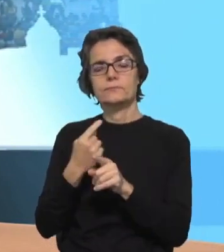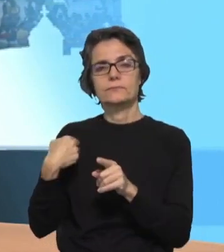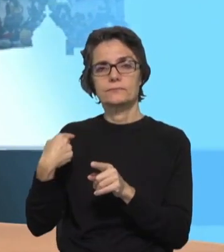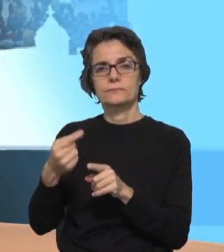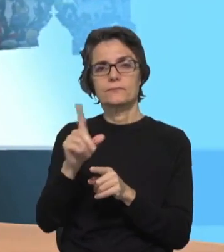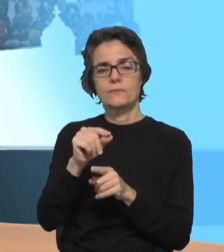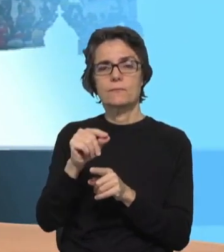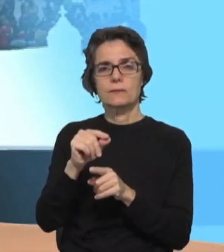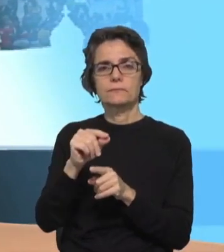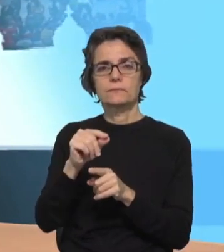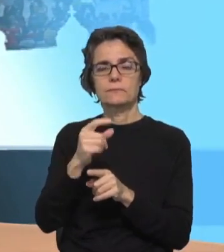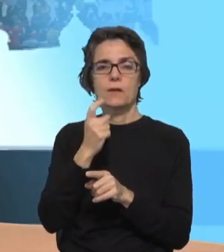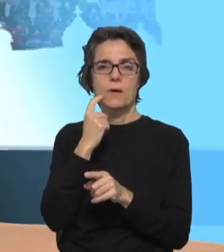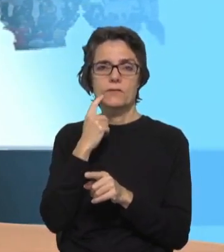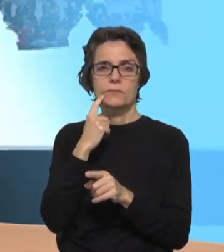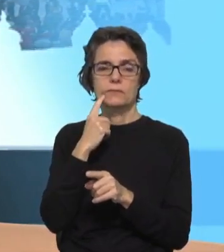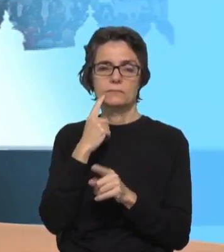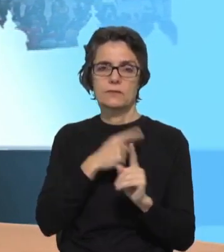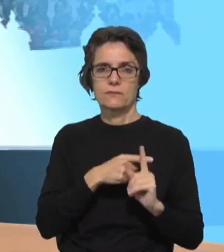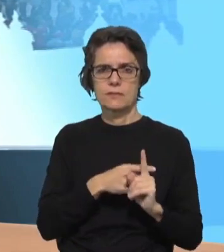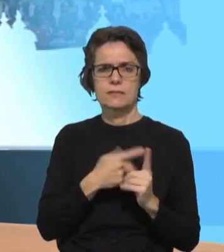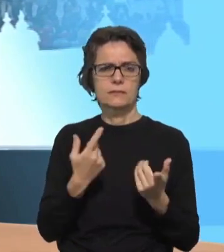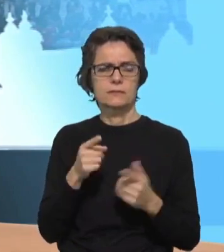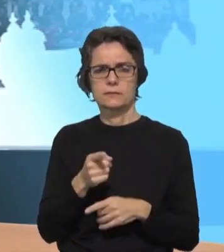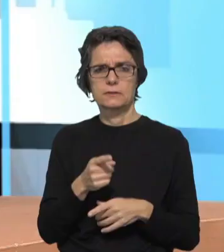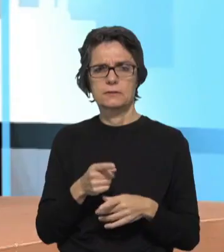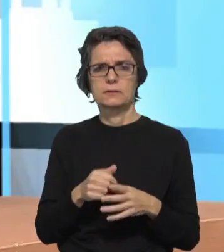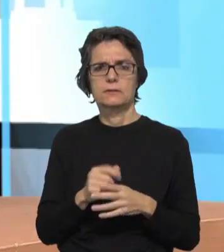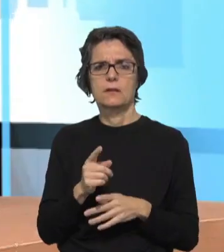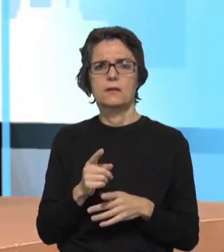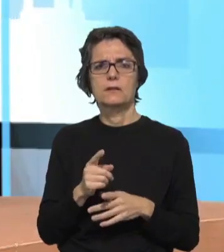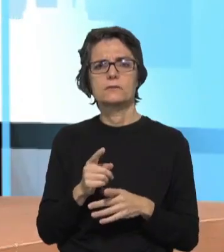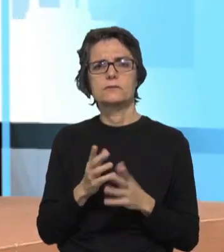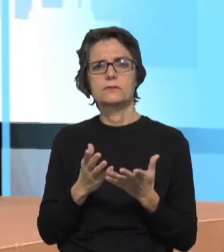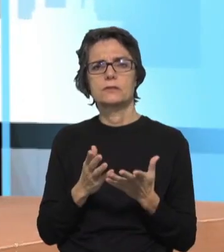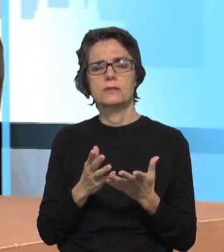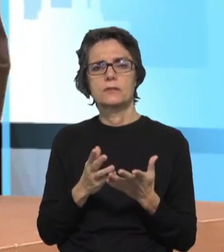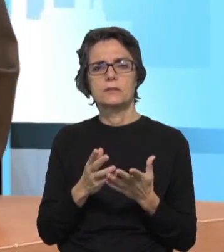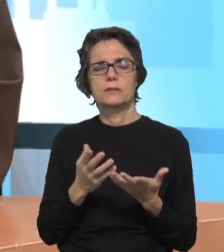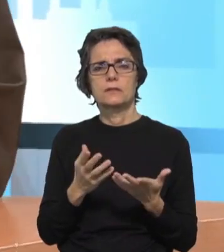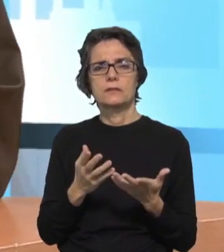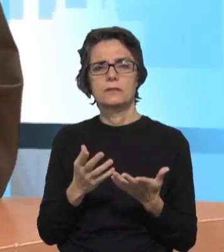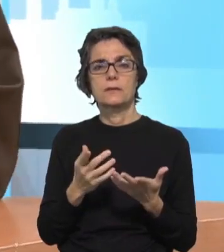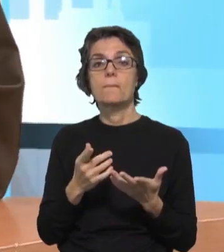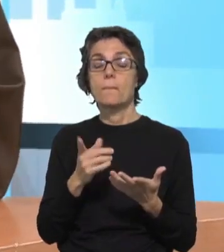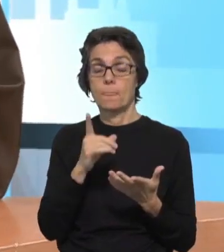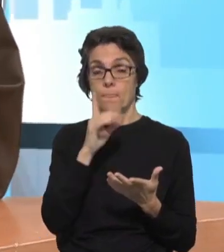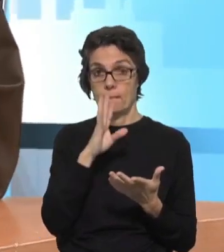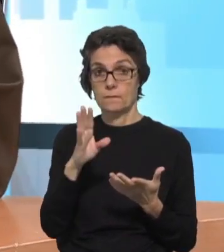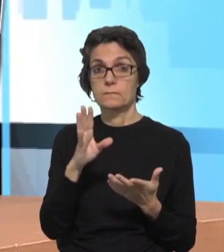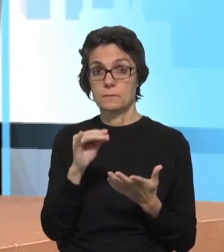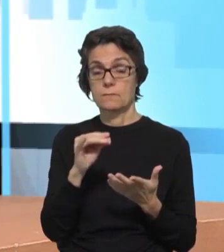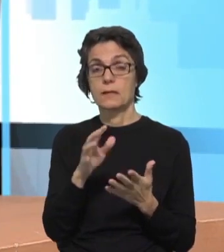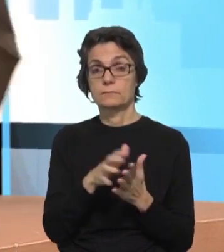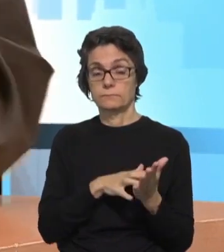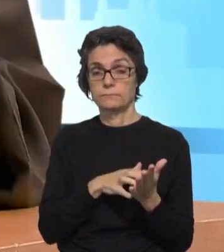São Francisco. Que outros jubileus são estes? O do Cântico de Escrituras, também, desde logo. Não é? Vamos celebrar também o Cântico do Irmão Sol, 800